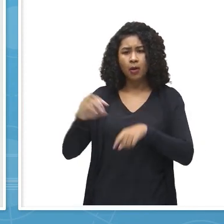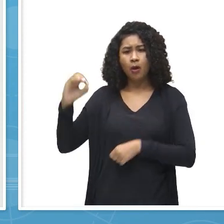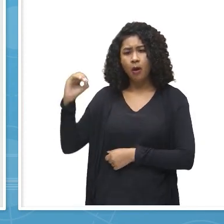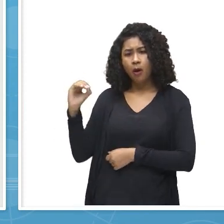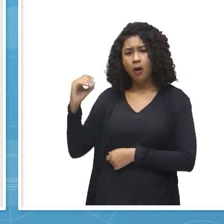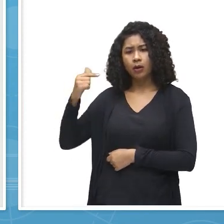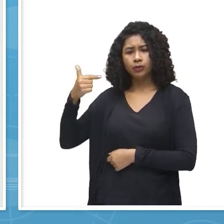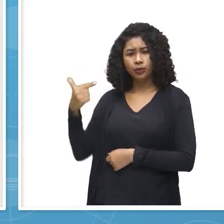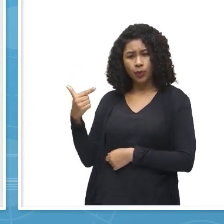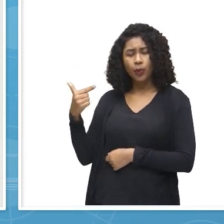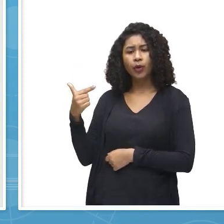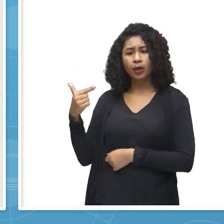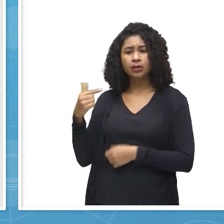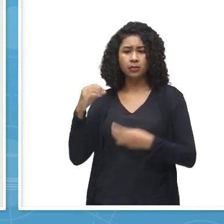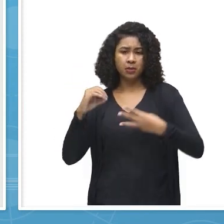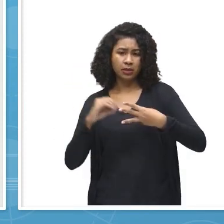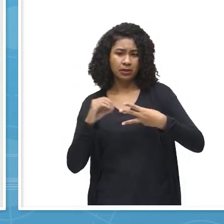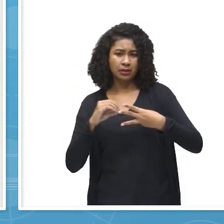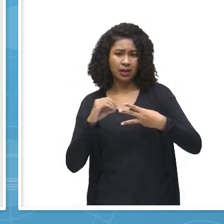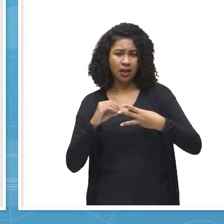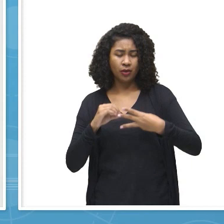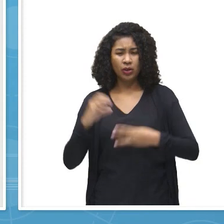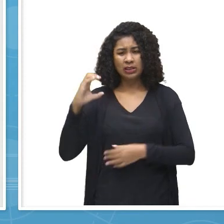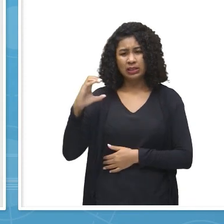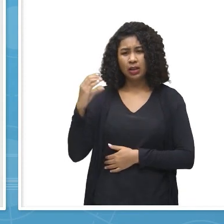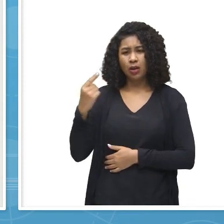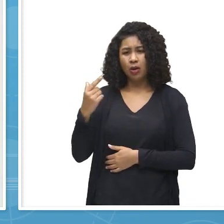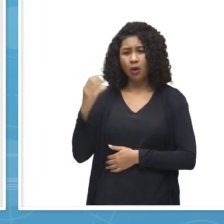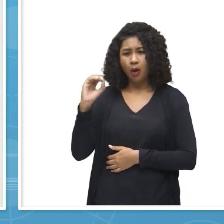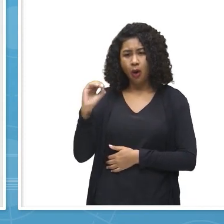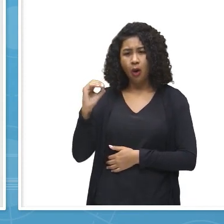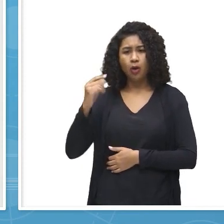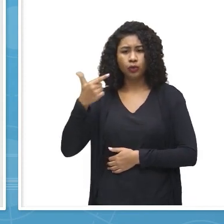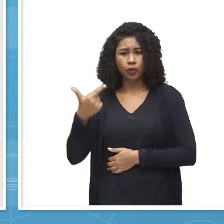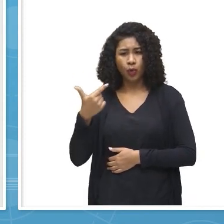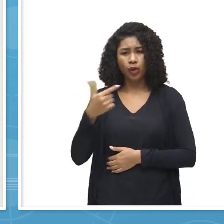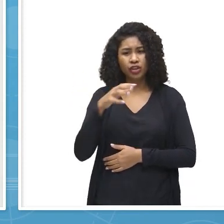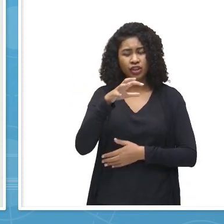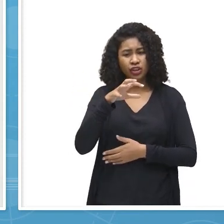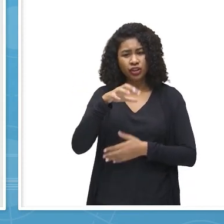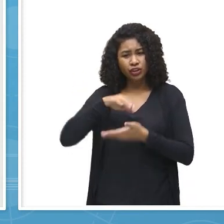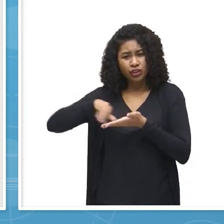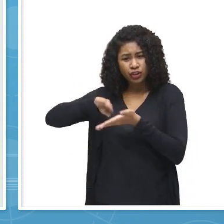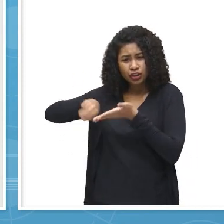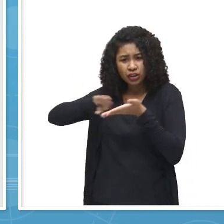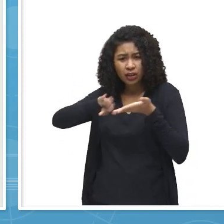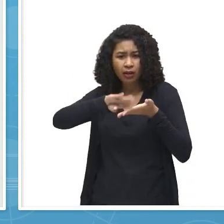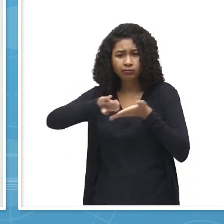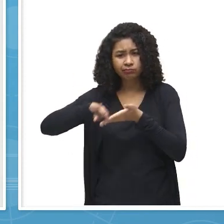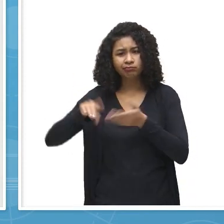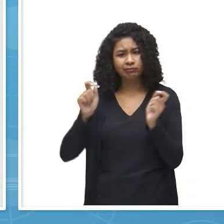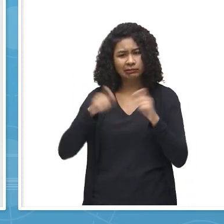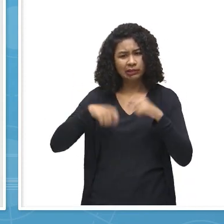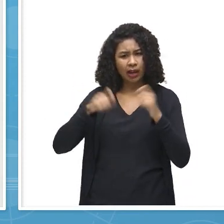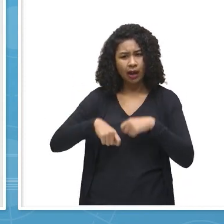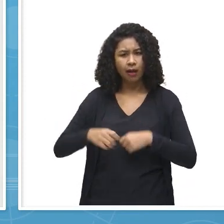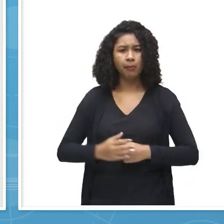células, retiram o gás carbônico das células, né? Fazem essa troca gasosa, tá? Temos ainda